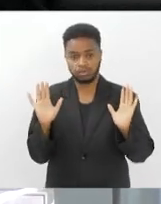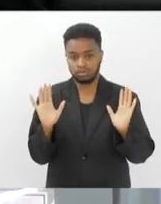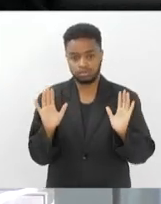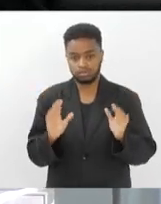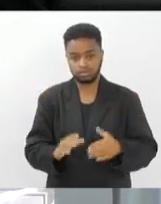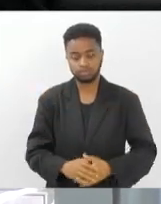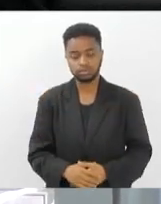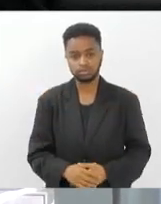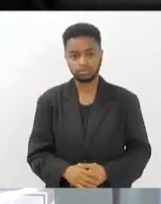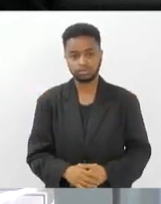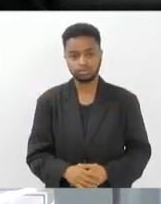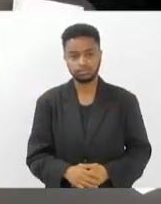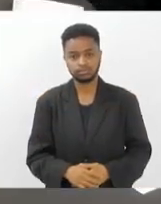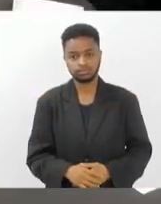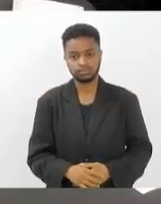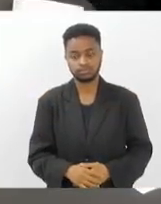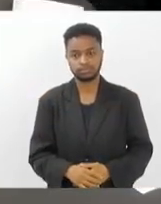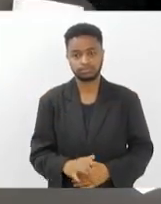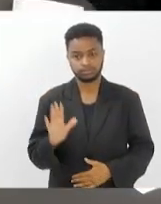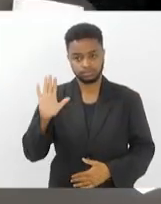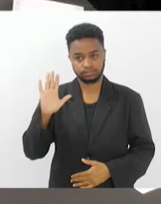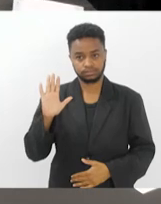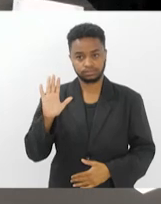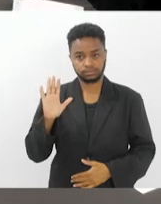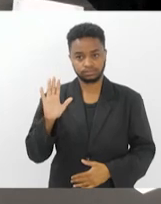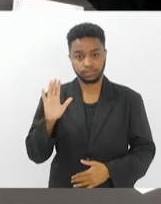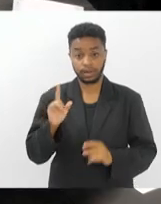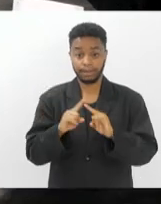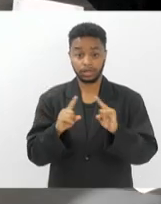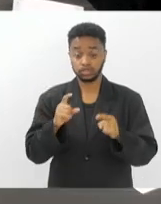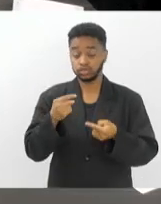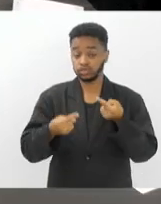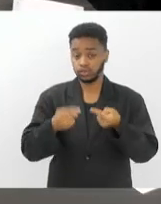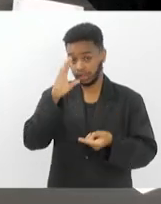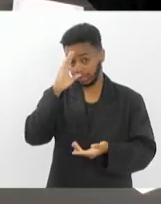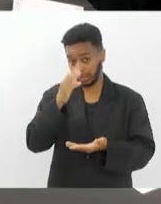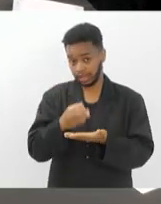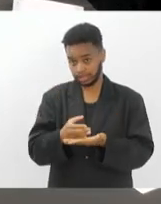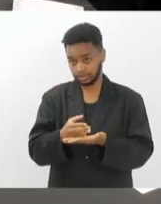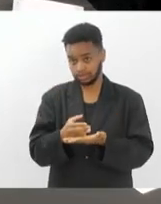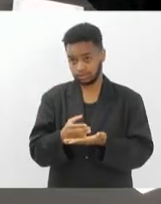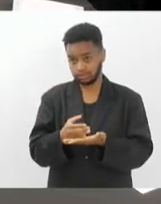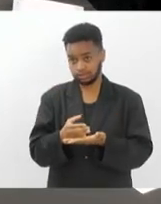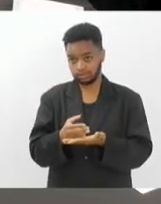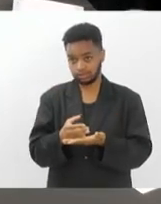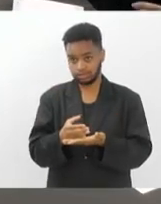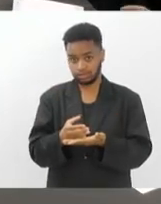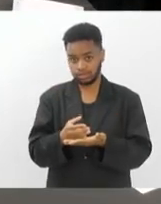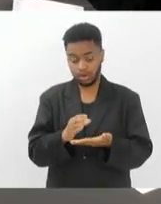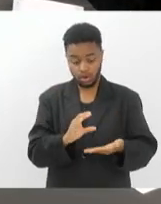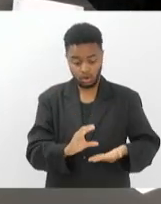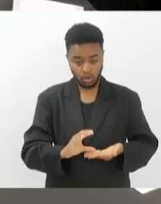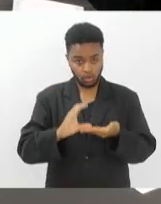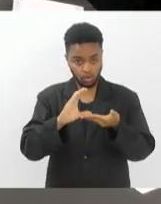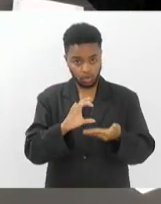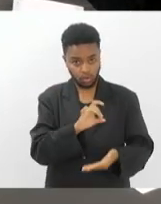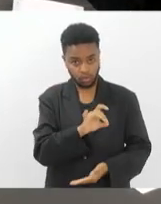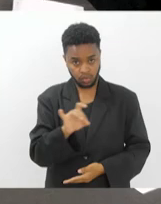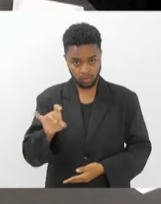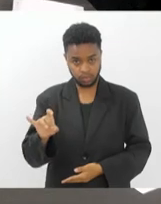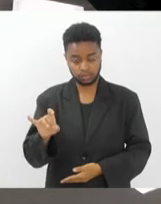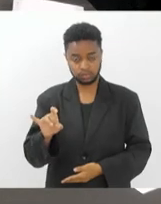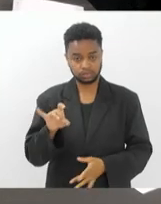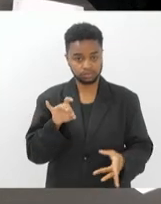Luiz Paulo, eu presidente. Mas é discussão de tese. Os conselhos,